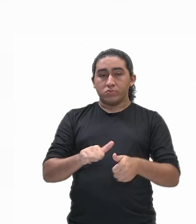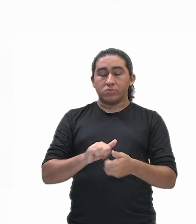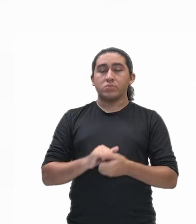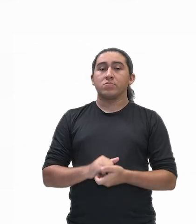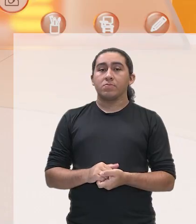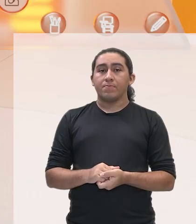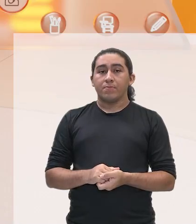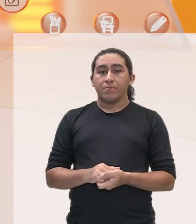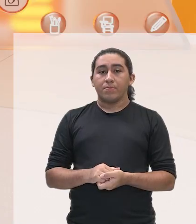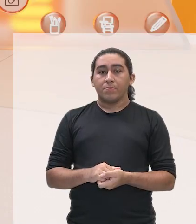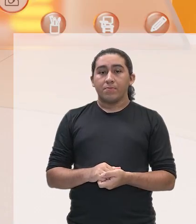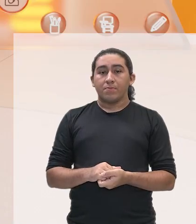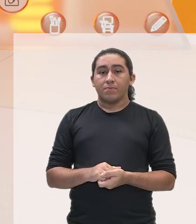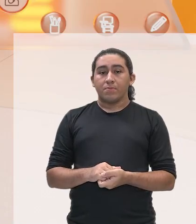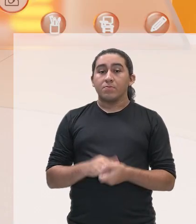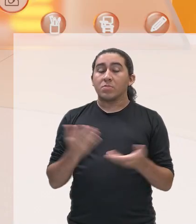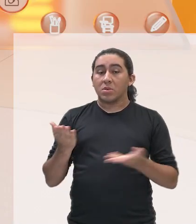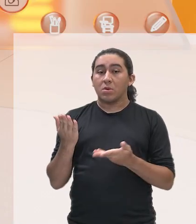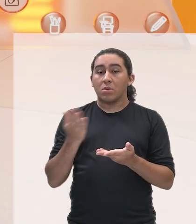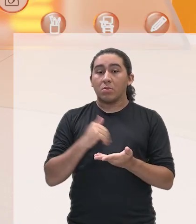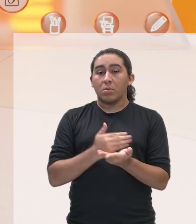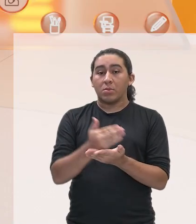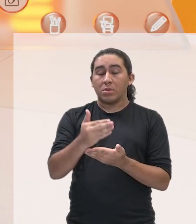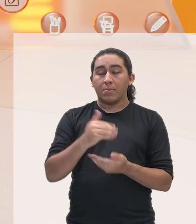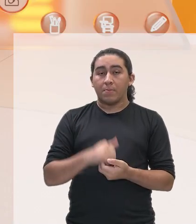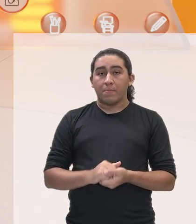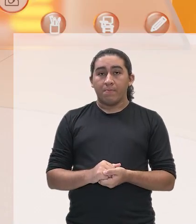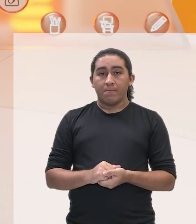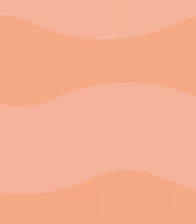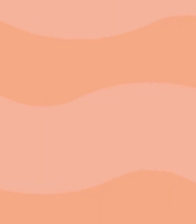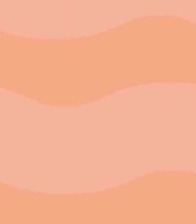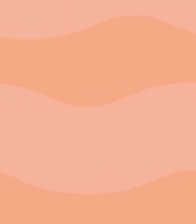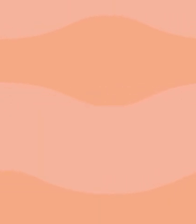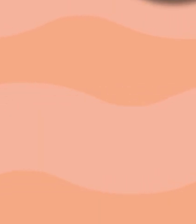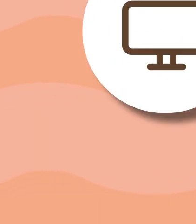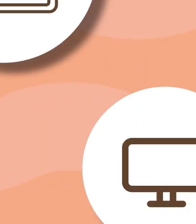científico. Agora, vamos para a nossa aula.